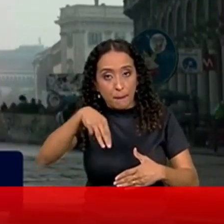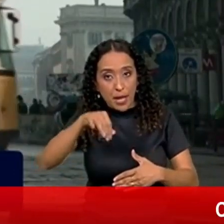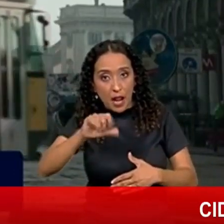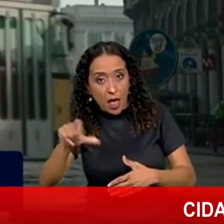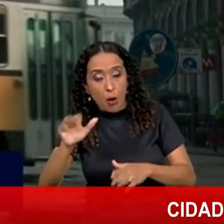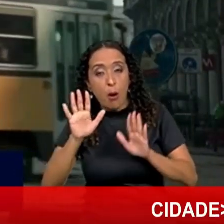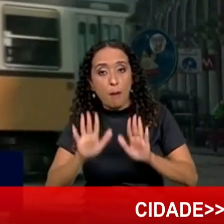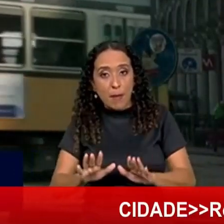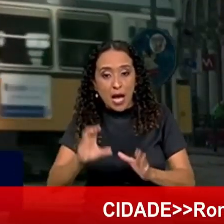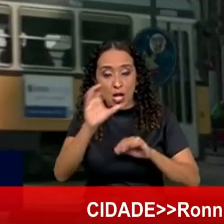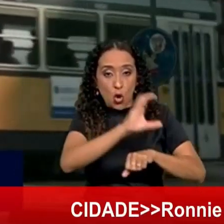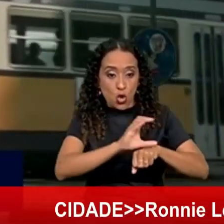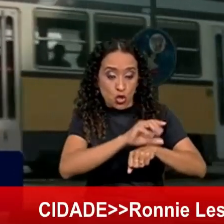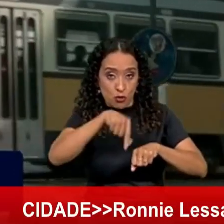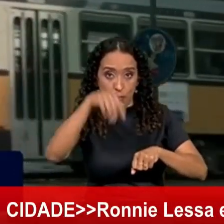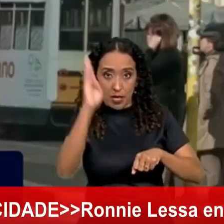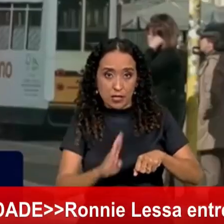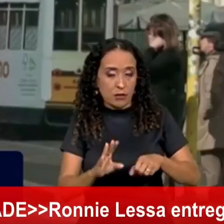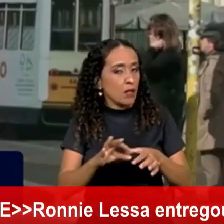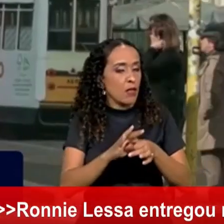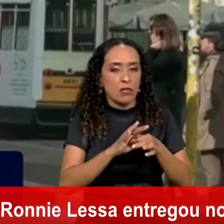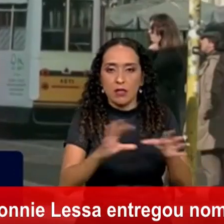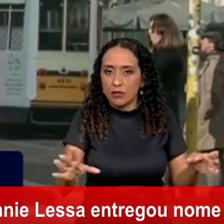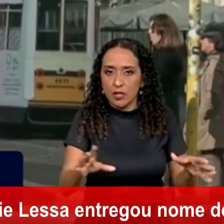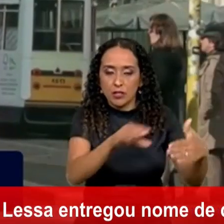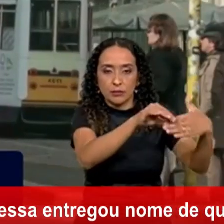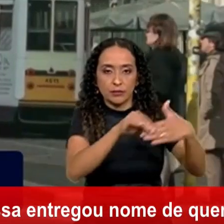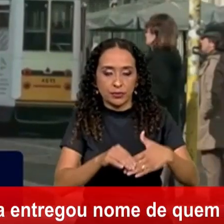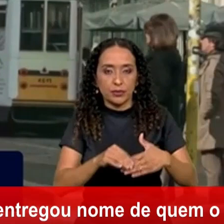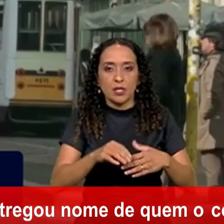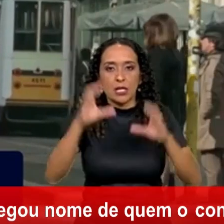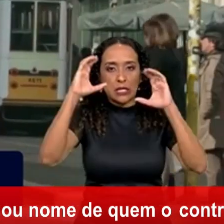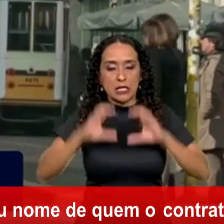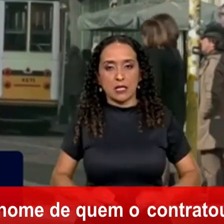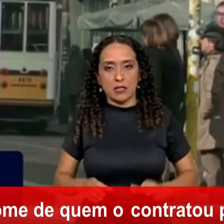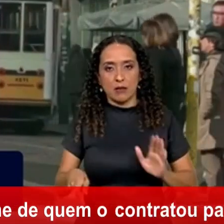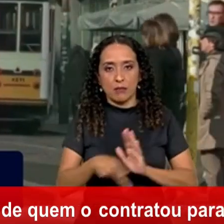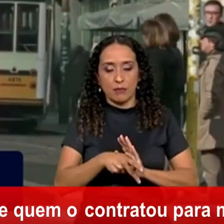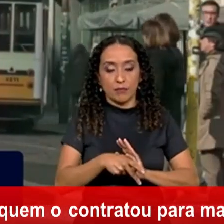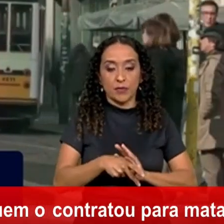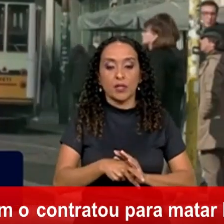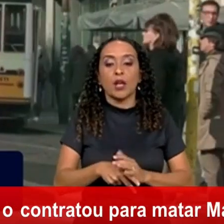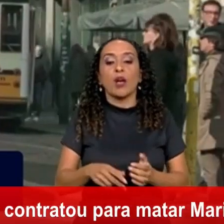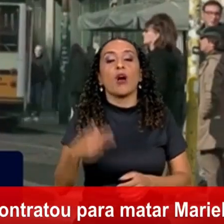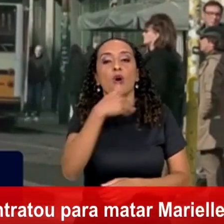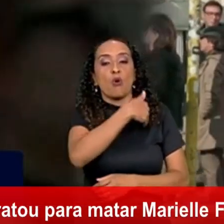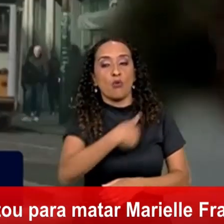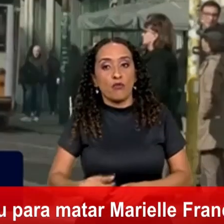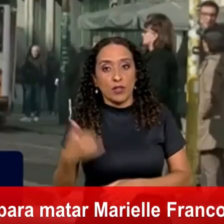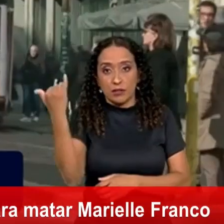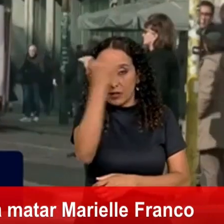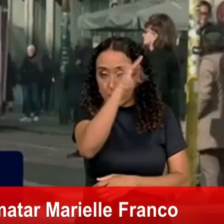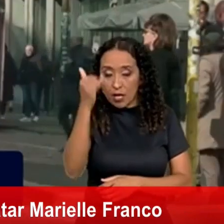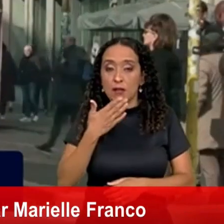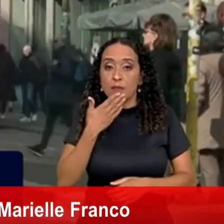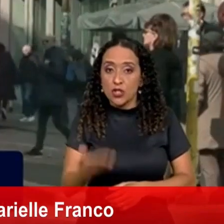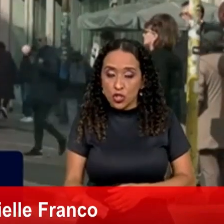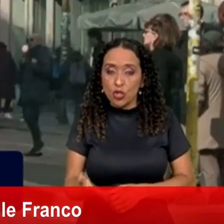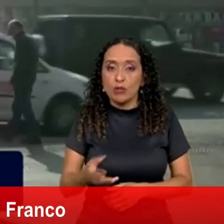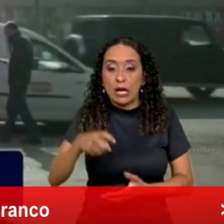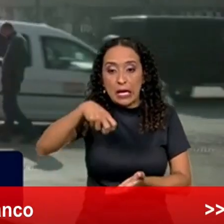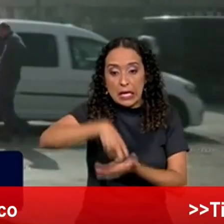brasileiro estaria permitindo a impunidade de Robson de Souza diante do cometimento de crime,